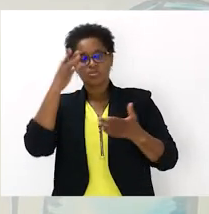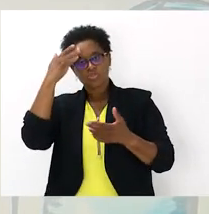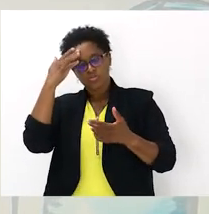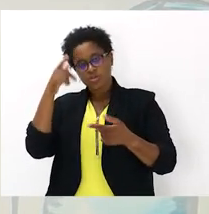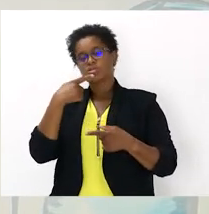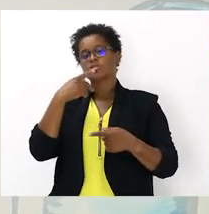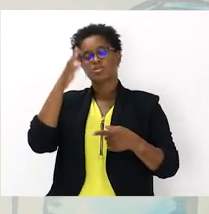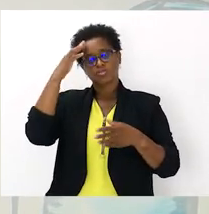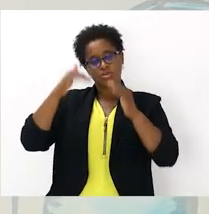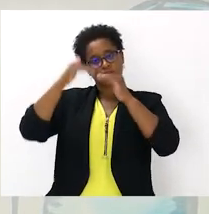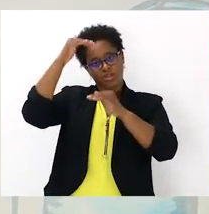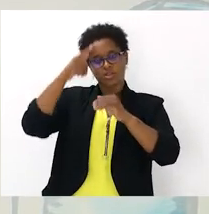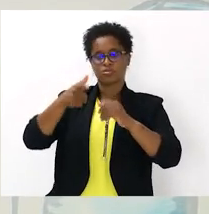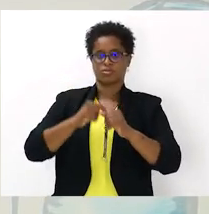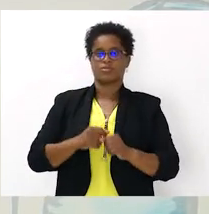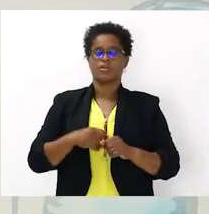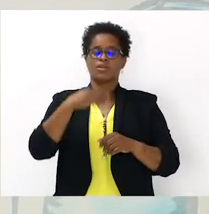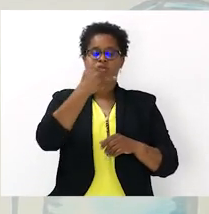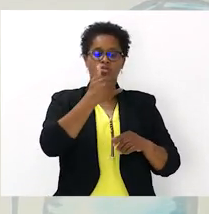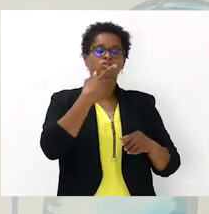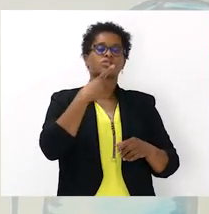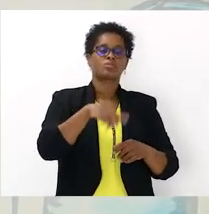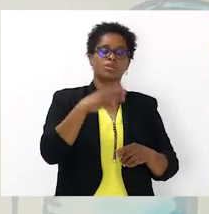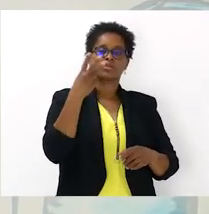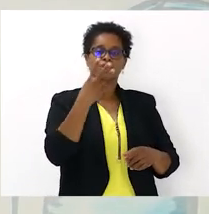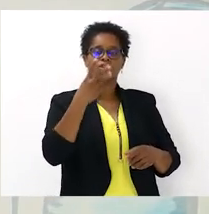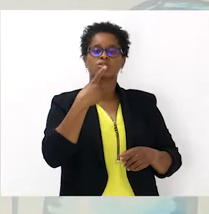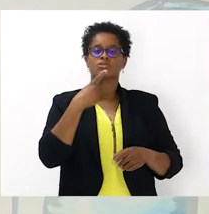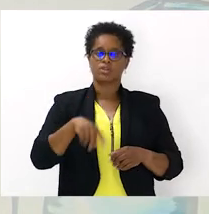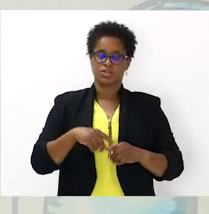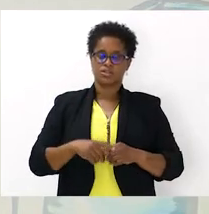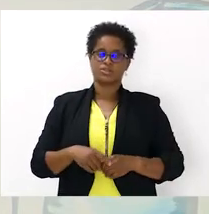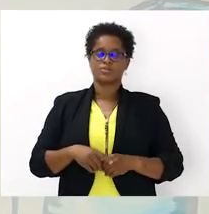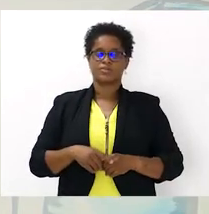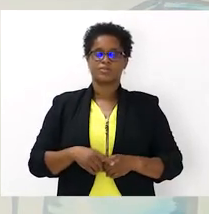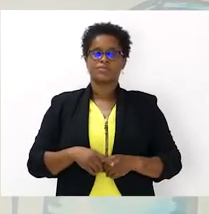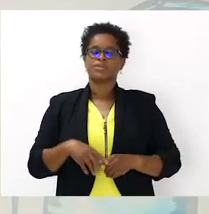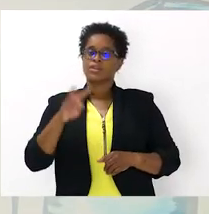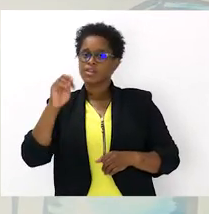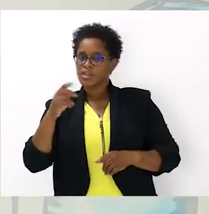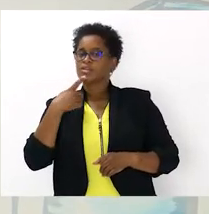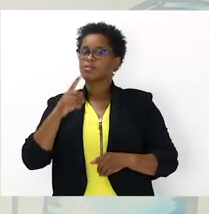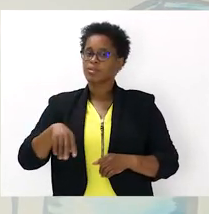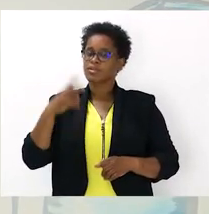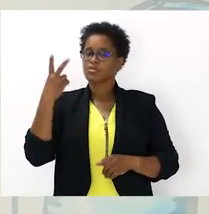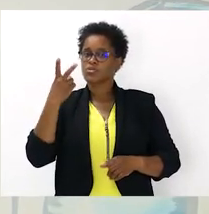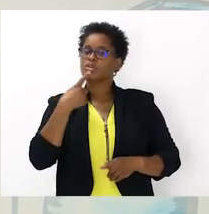de expoente. Então, 2 repete 3 vezes e 3